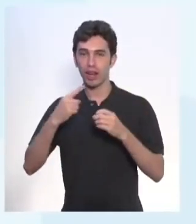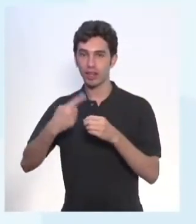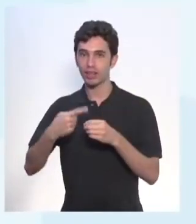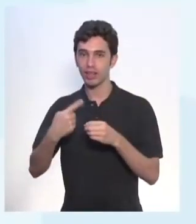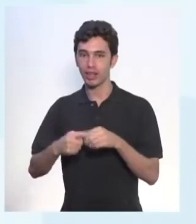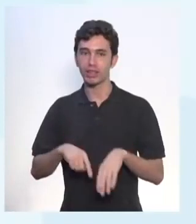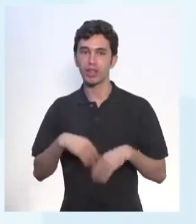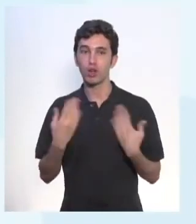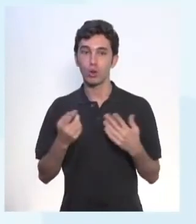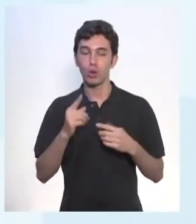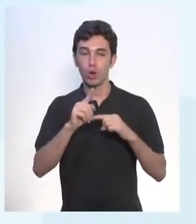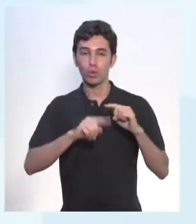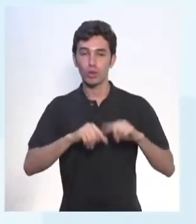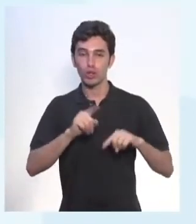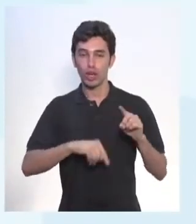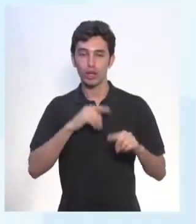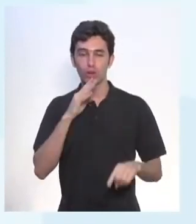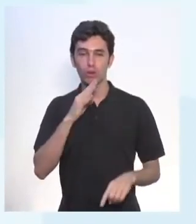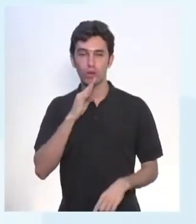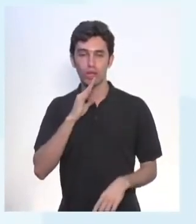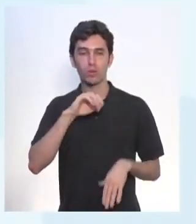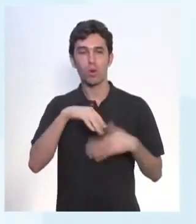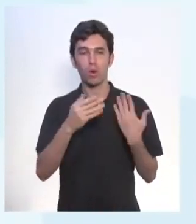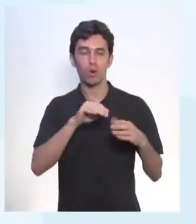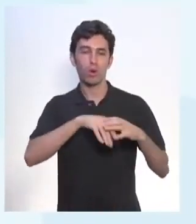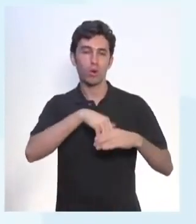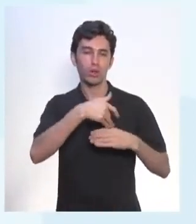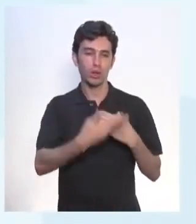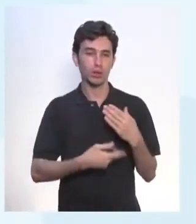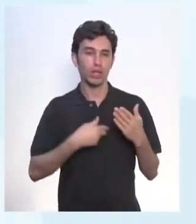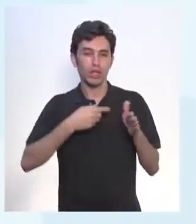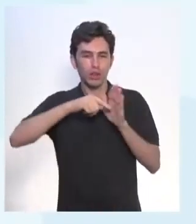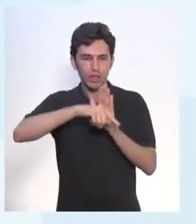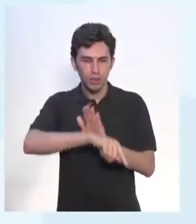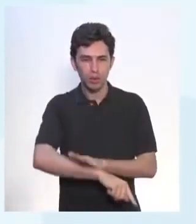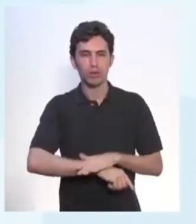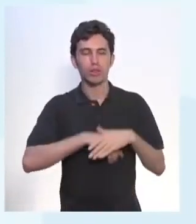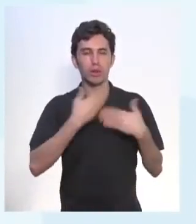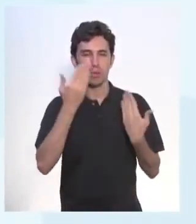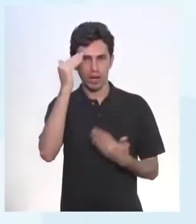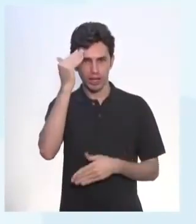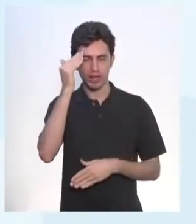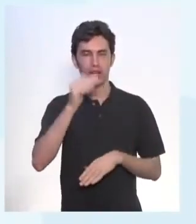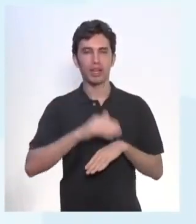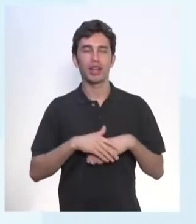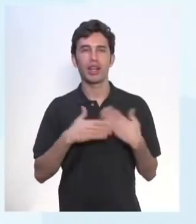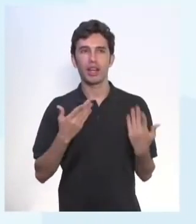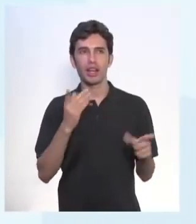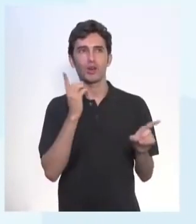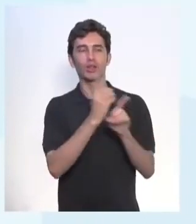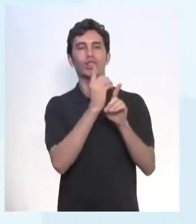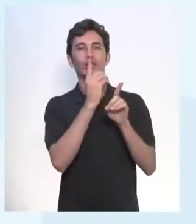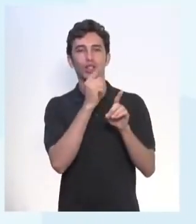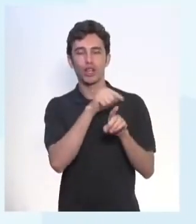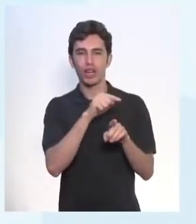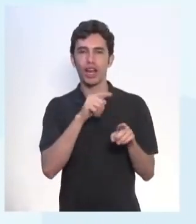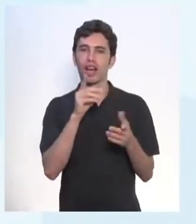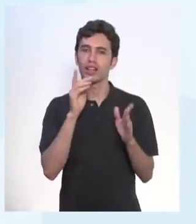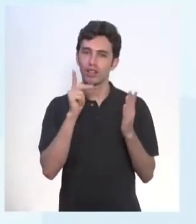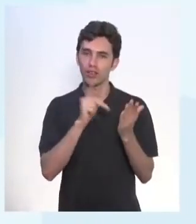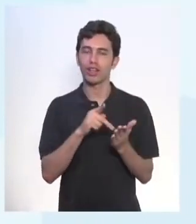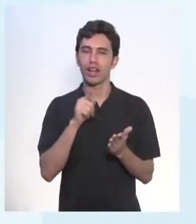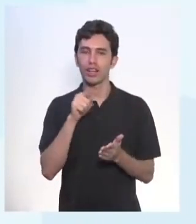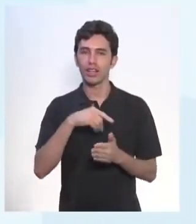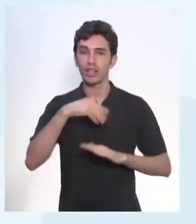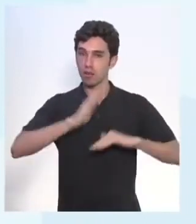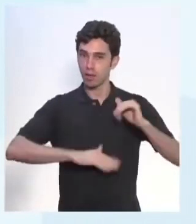de conhecimento, ou aqueles conteúdos que a gente vai ter que se aprofundar um pouquinho mais para entender e chegar a atingir com totalidade